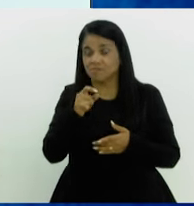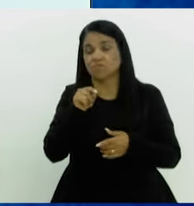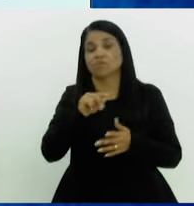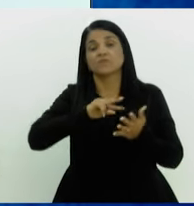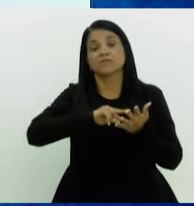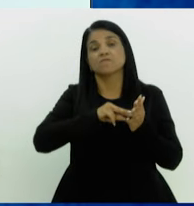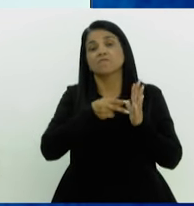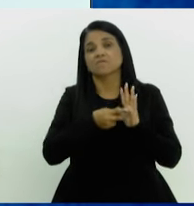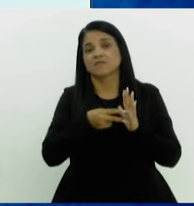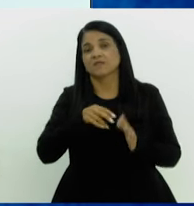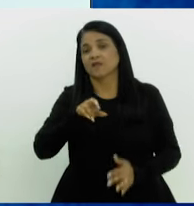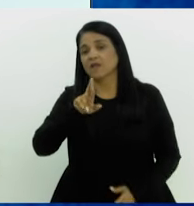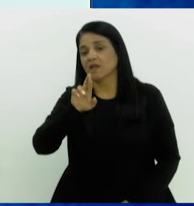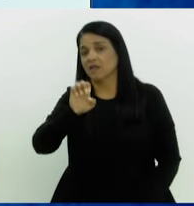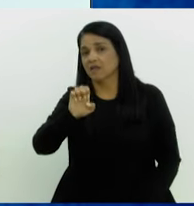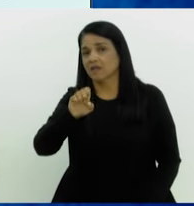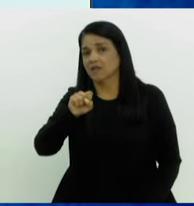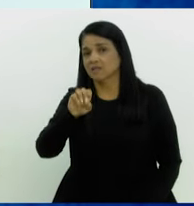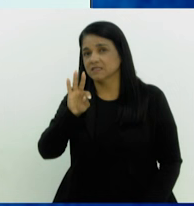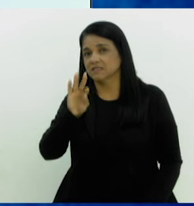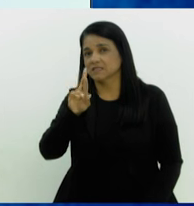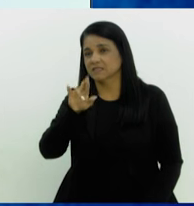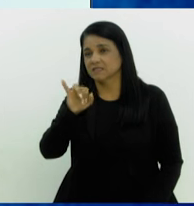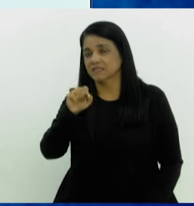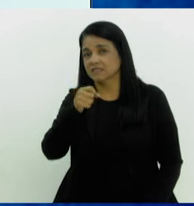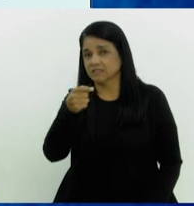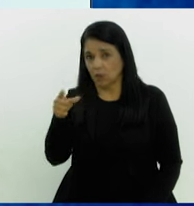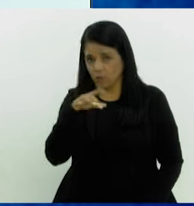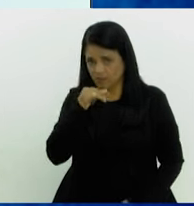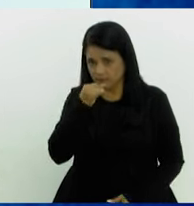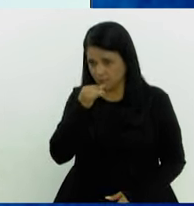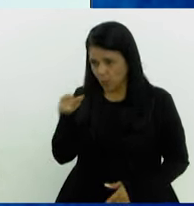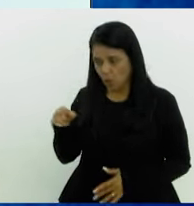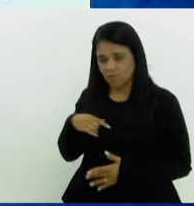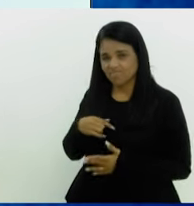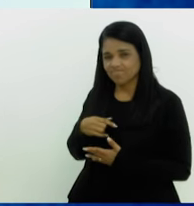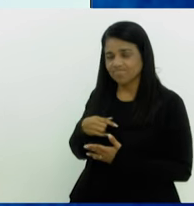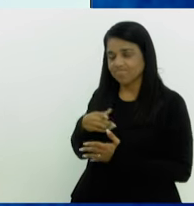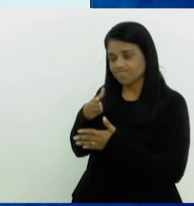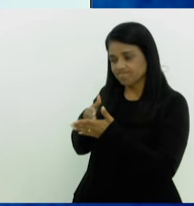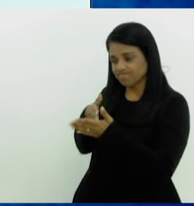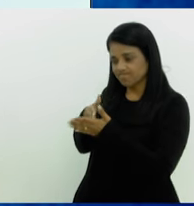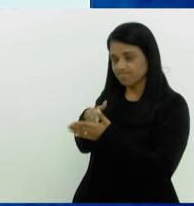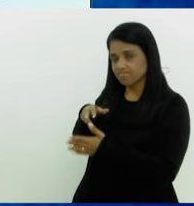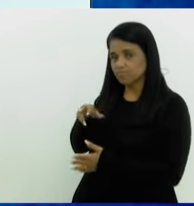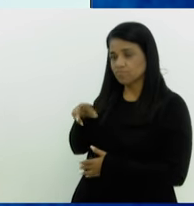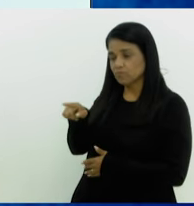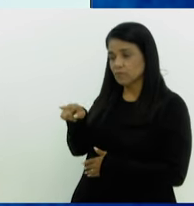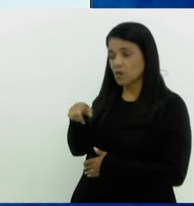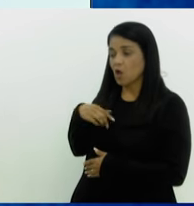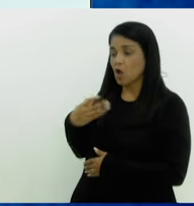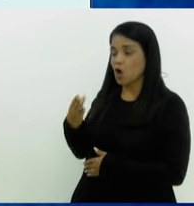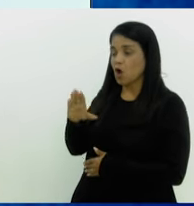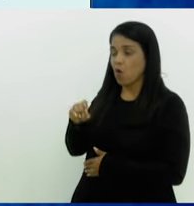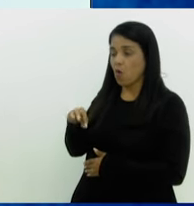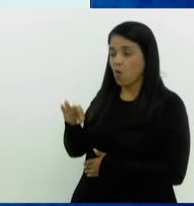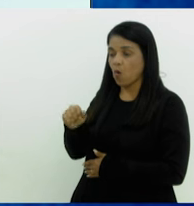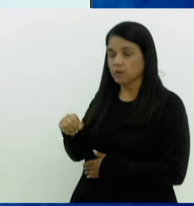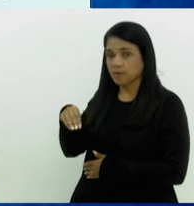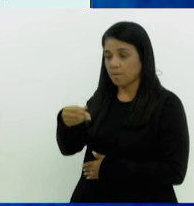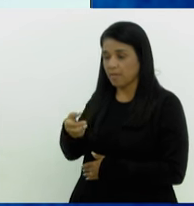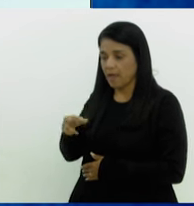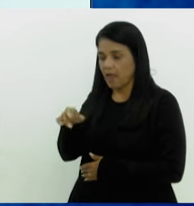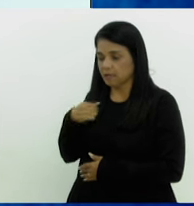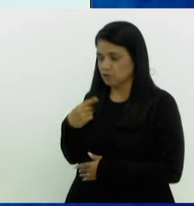seguinte vamos supor que eu restringi a conta da Mari a partir desse momento só a Mariana e eu veremos o que ela